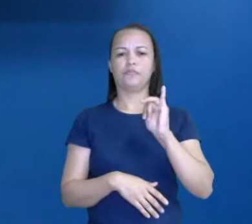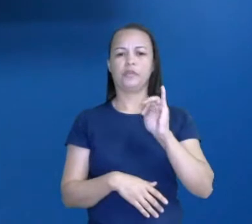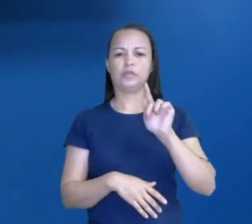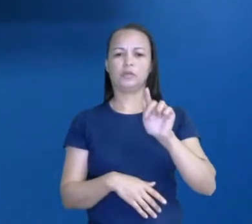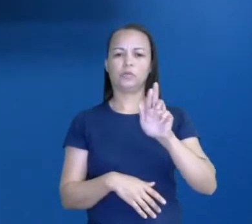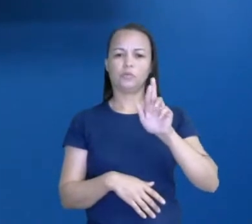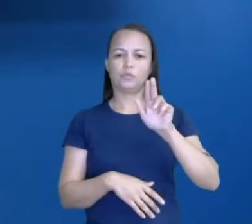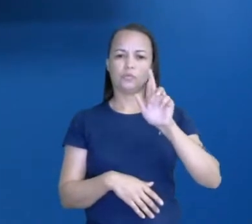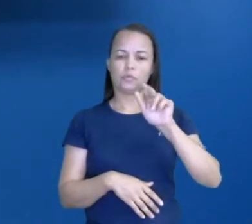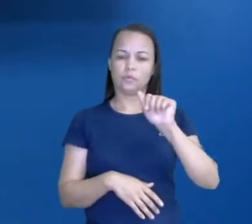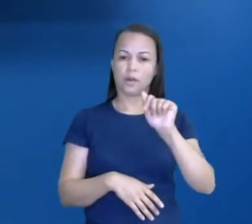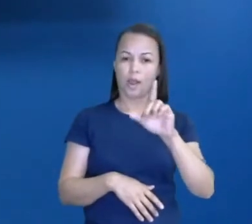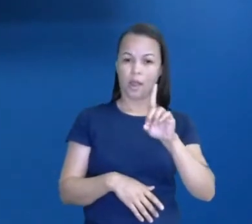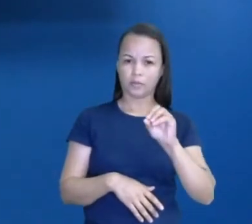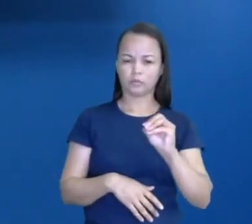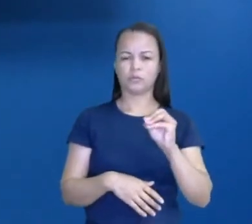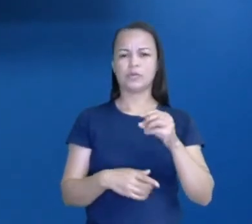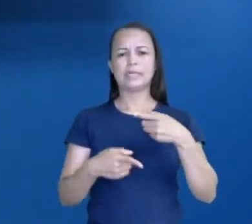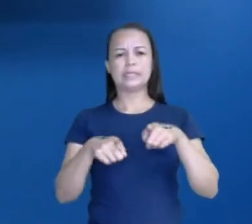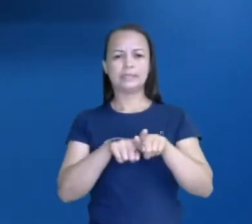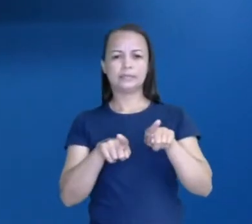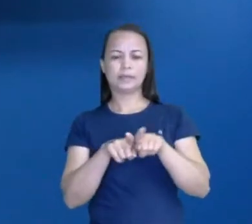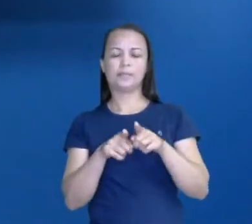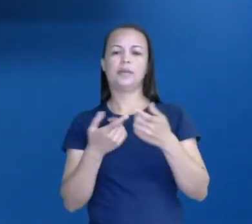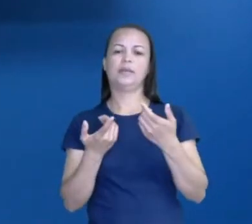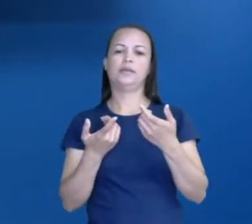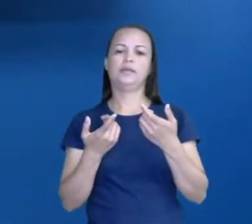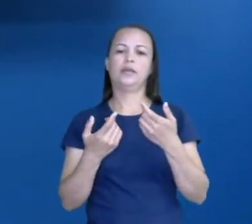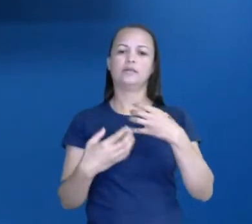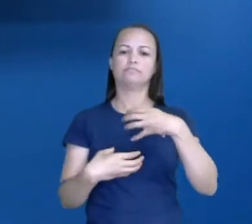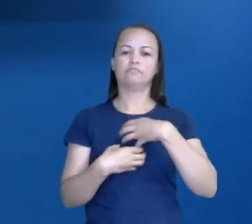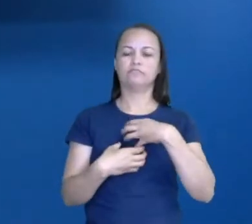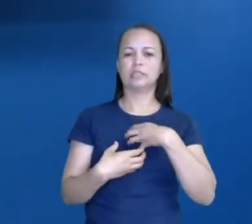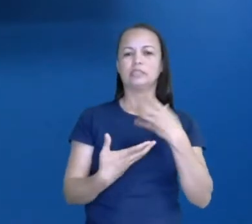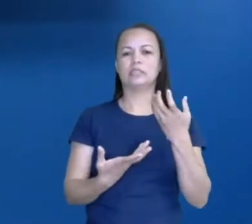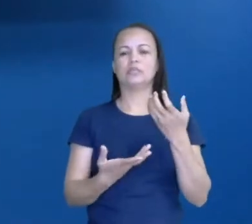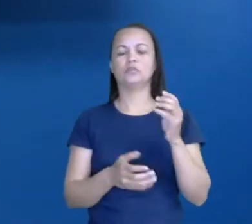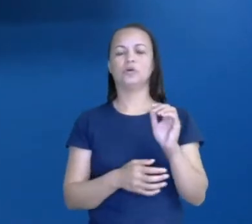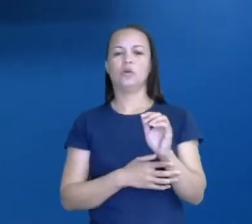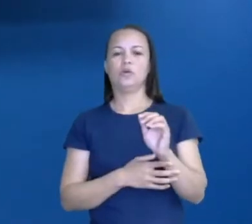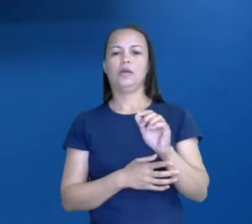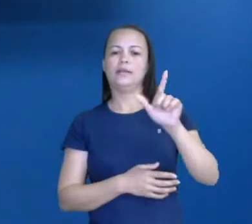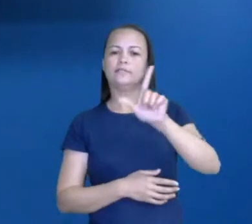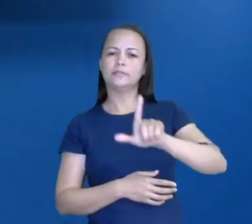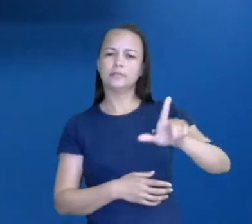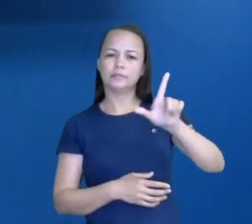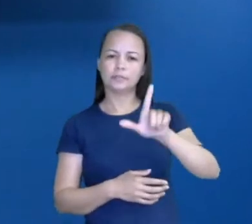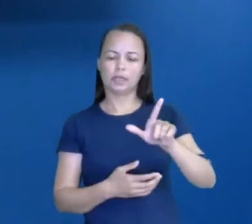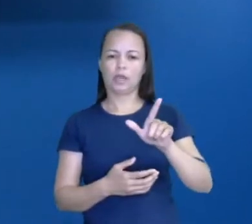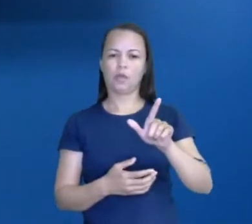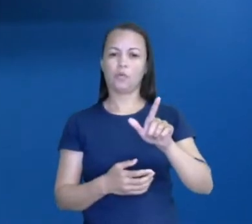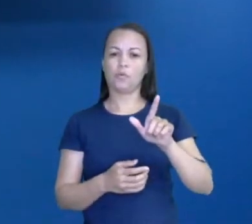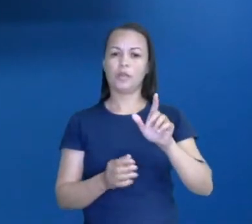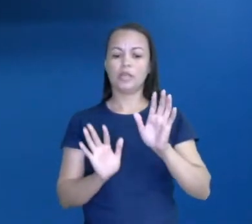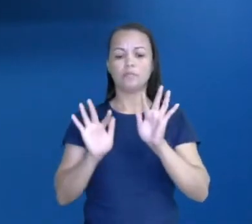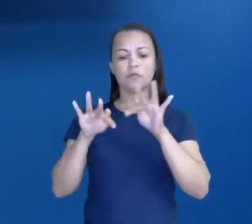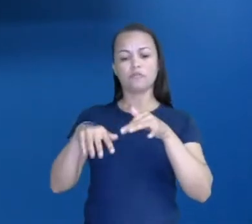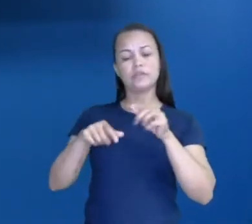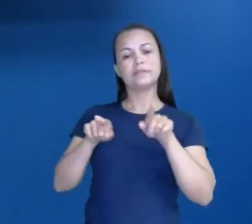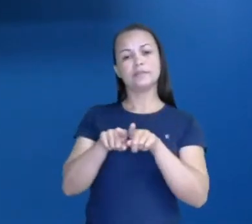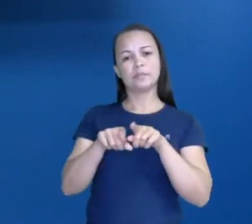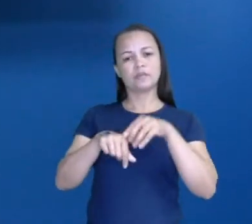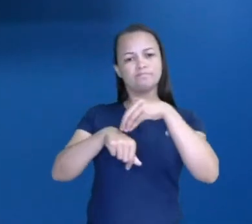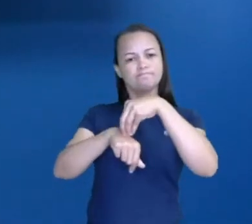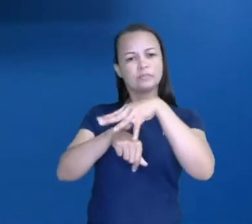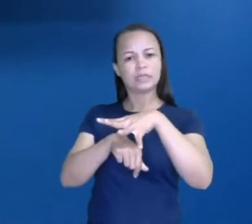vamos abordar a definição também de sentido literal. E por último, o professor vai dar aquelas dicas que a gente pode utilizar no dia a